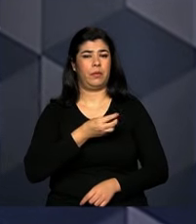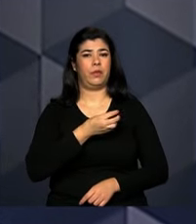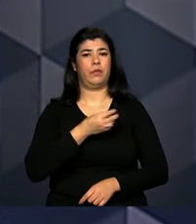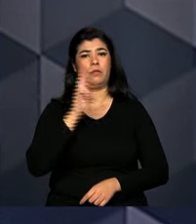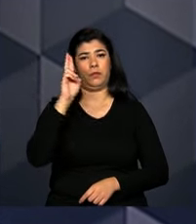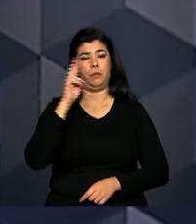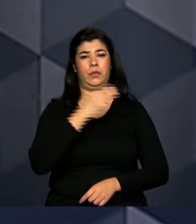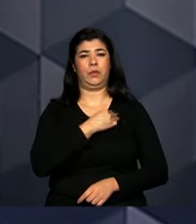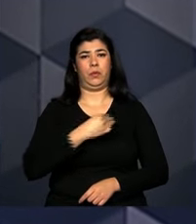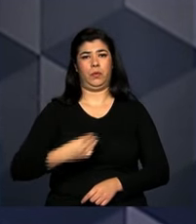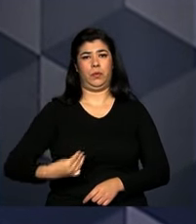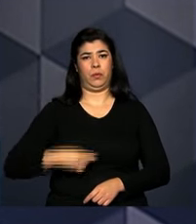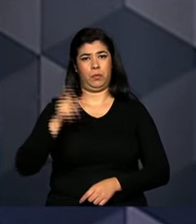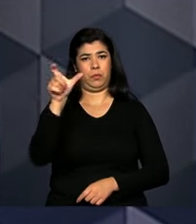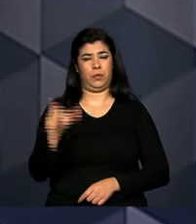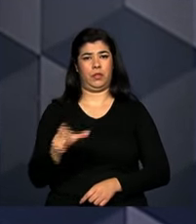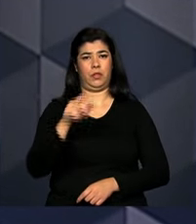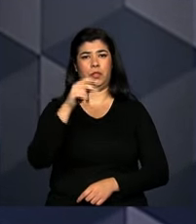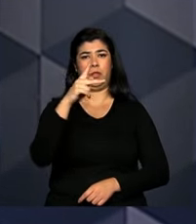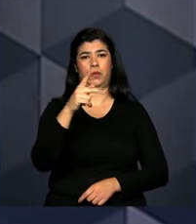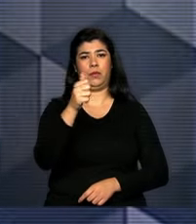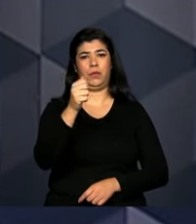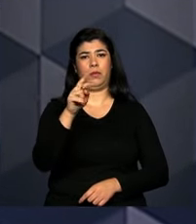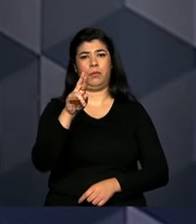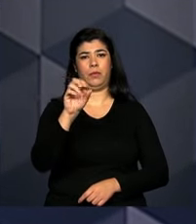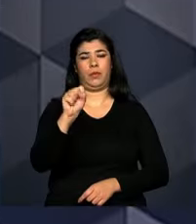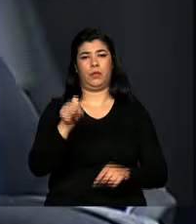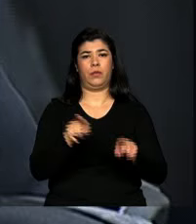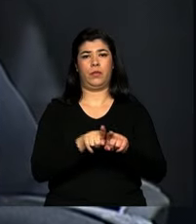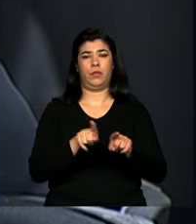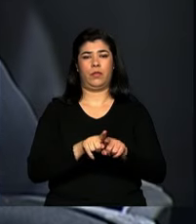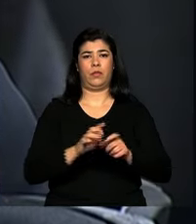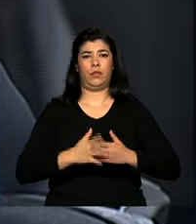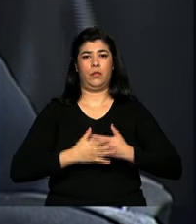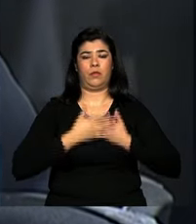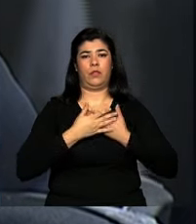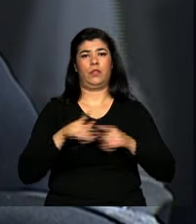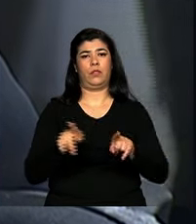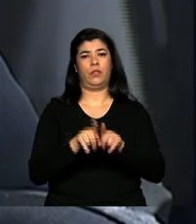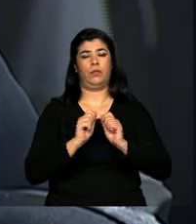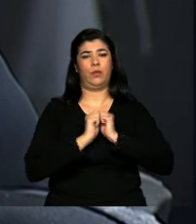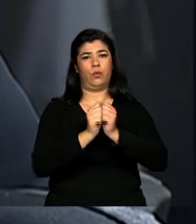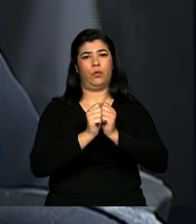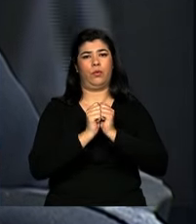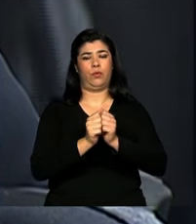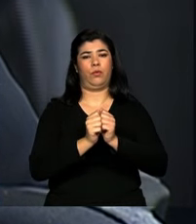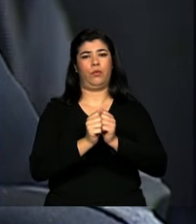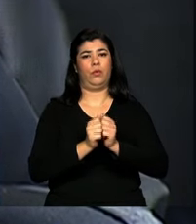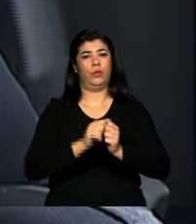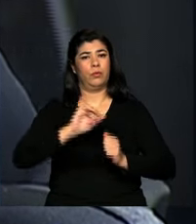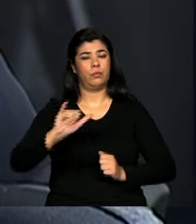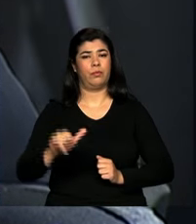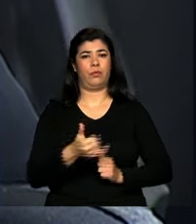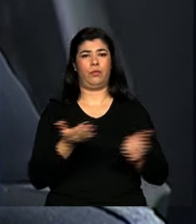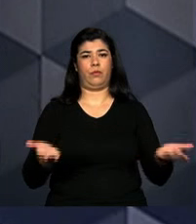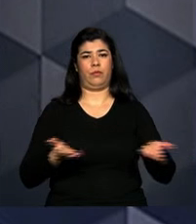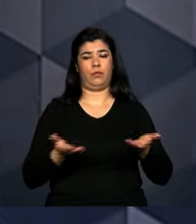Ananias, dizendo uma grande satisfação poder estarmos juntos nesta